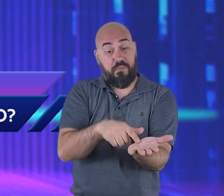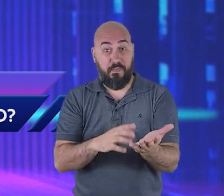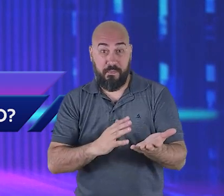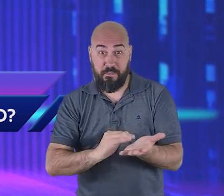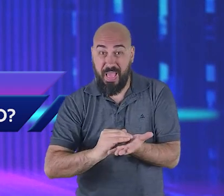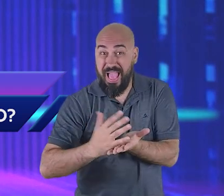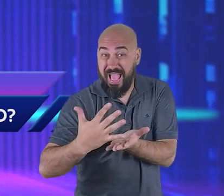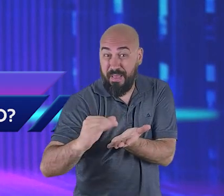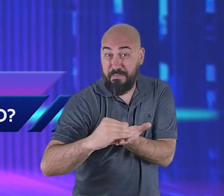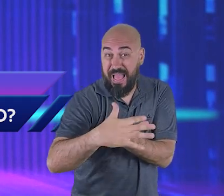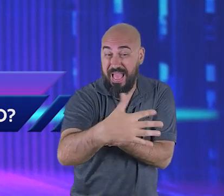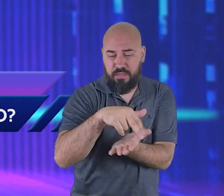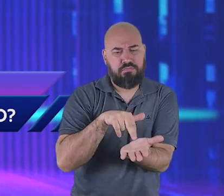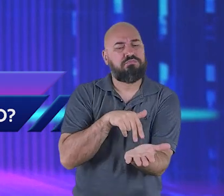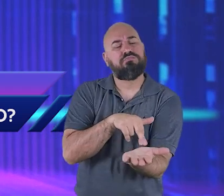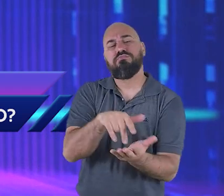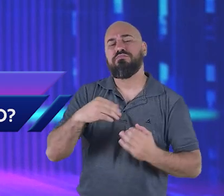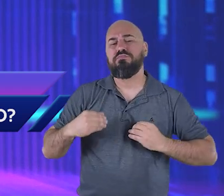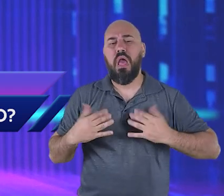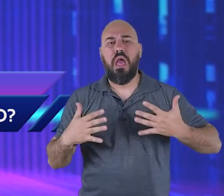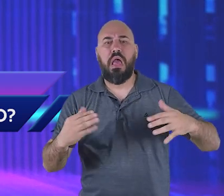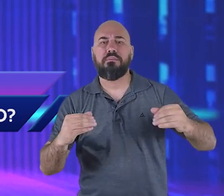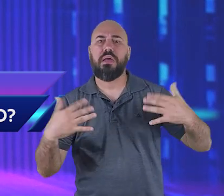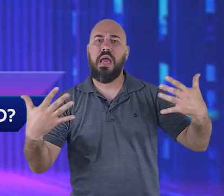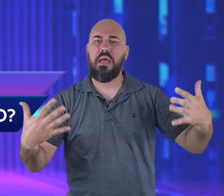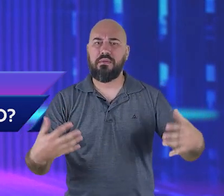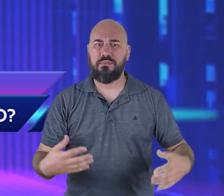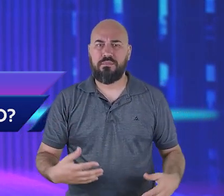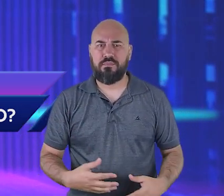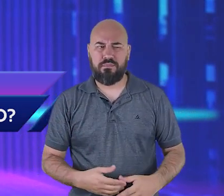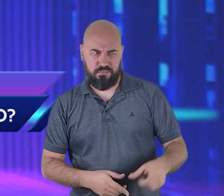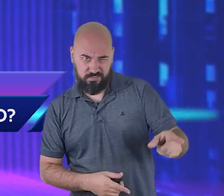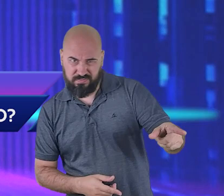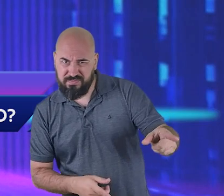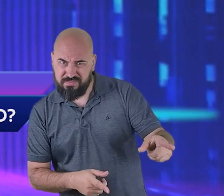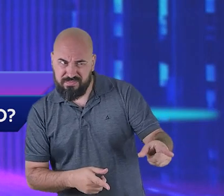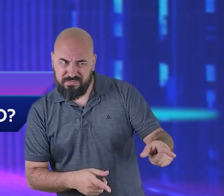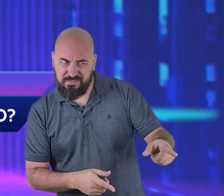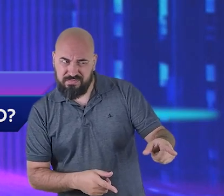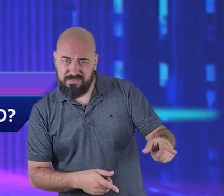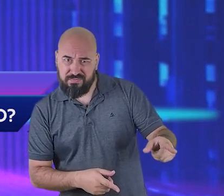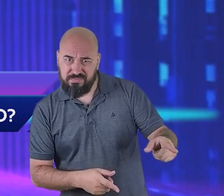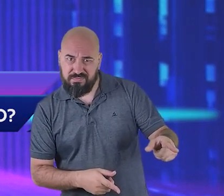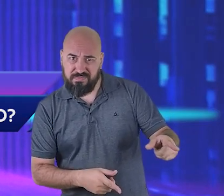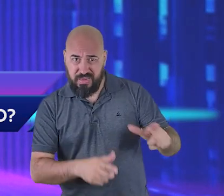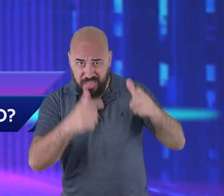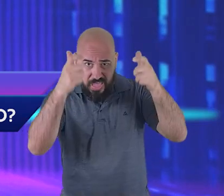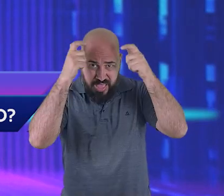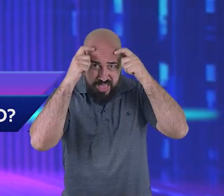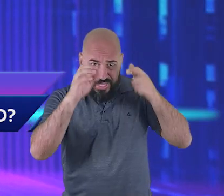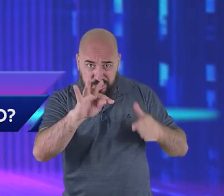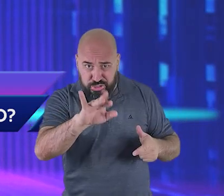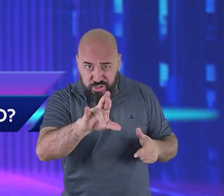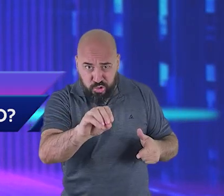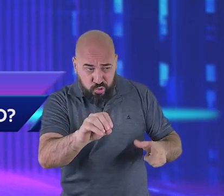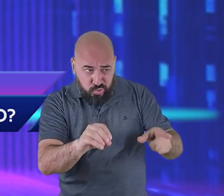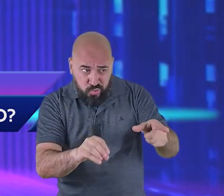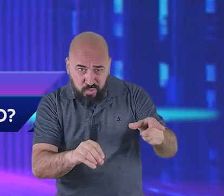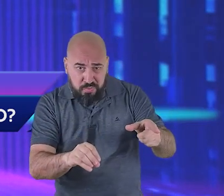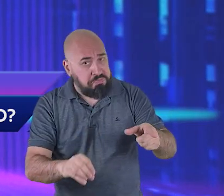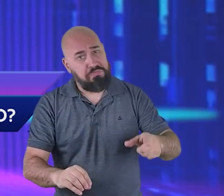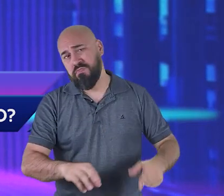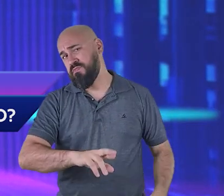a Bíblia está dizendo que ele não era simplesmente o rei de Tiro.